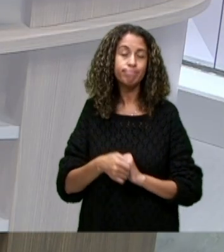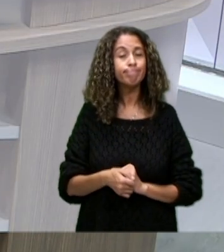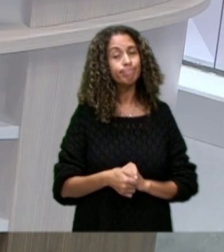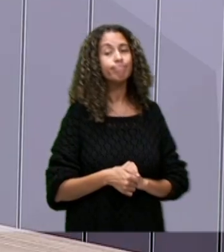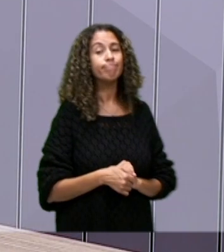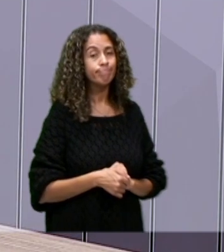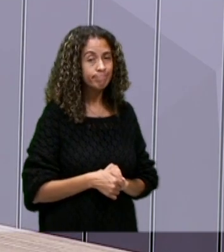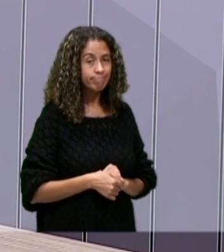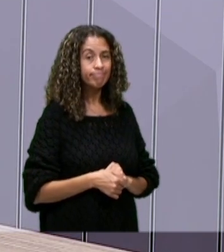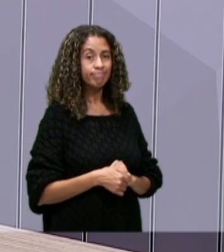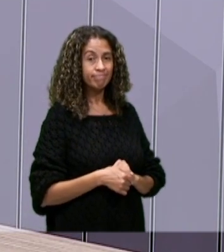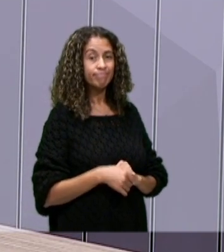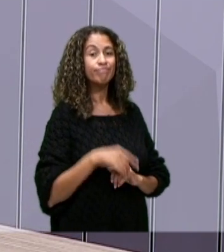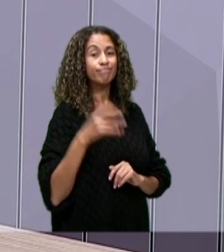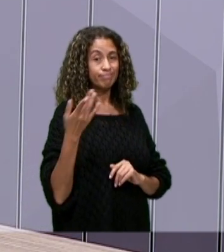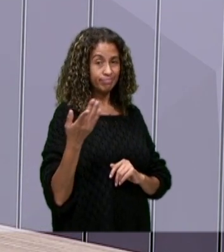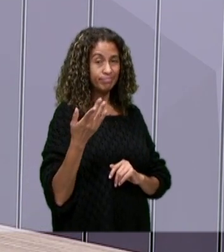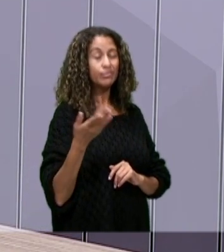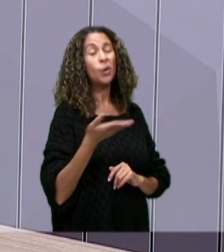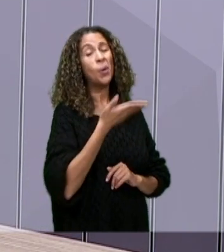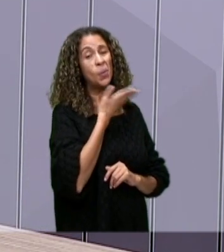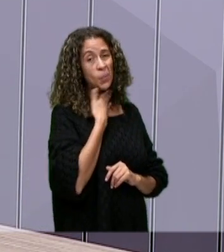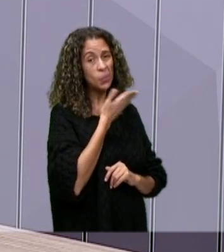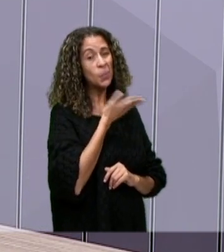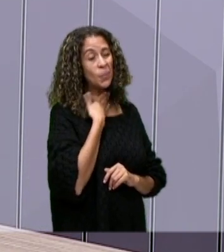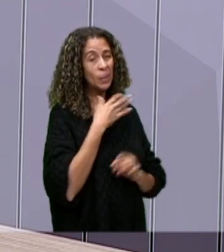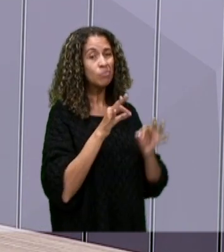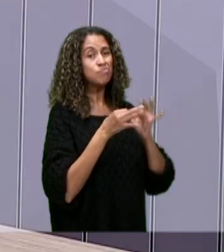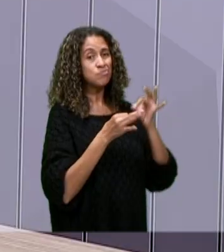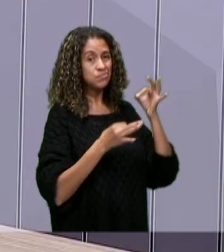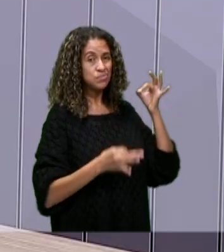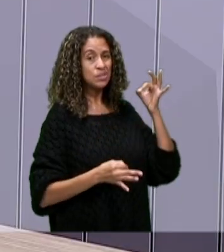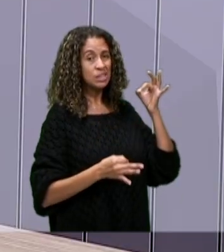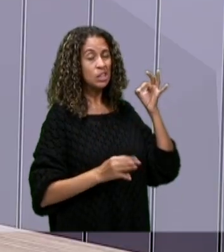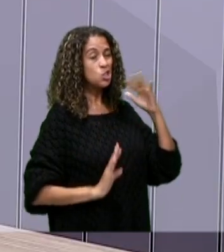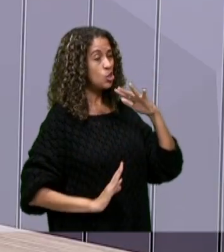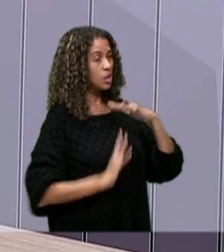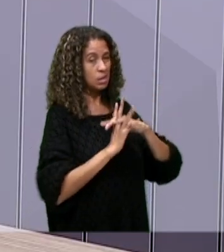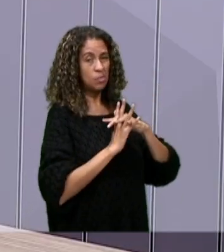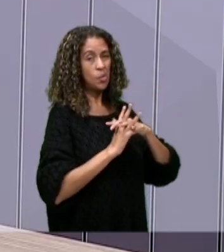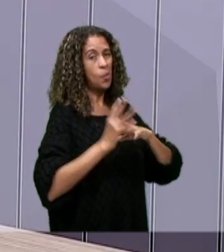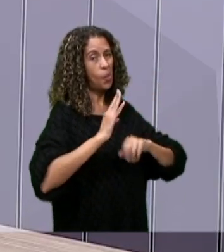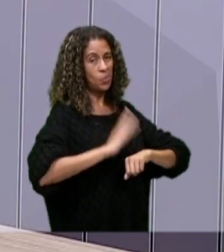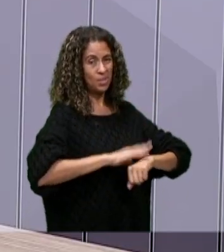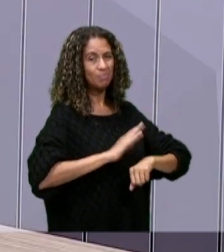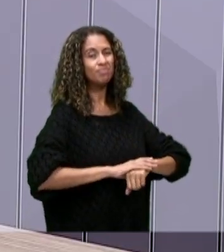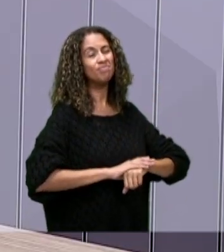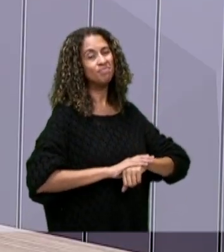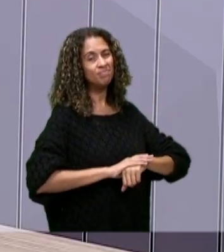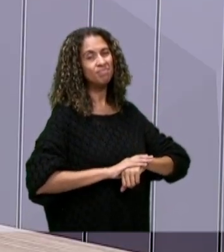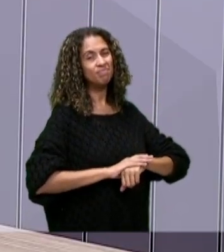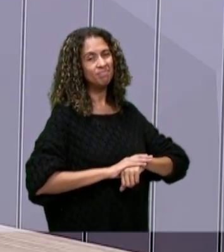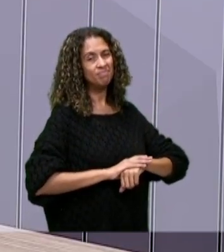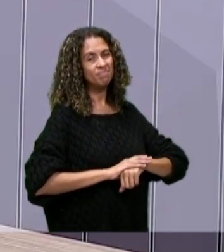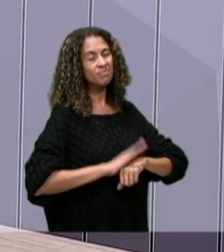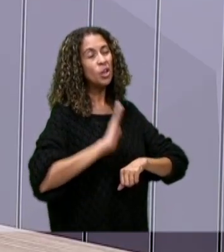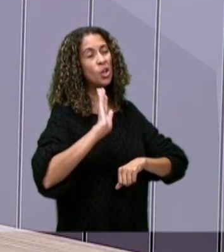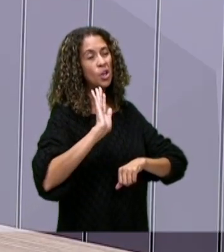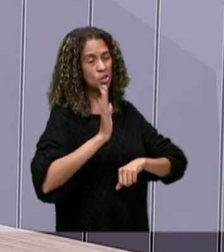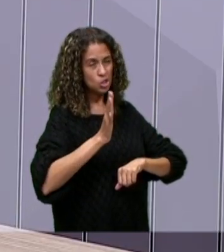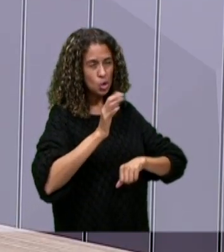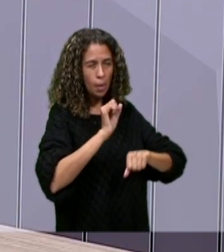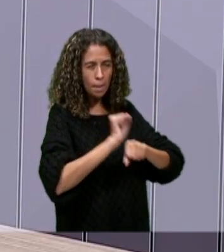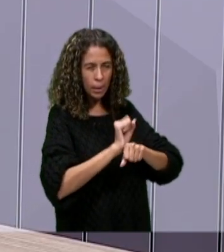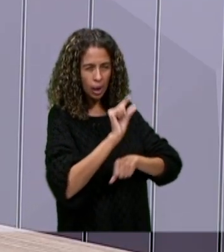meu Deus, nosso papo aqui no segundo bloco até já extrapolamos o tempo ali. A gente vai fazer mais